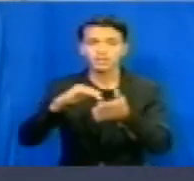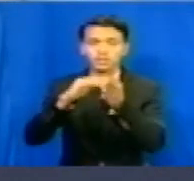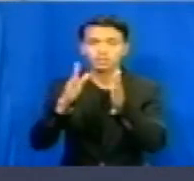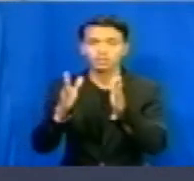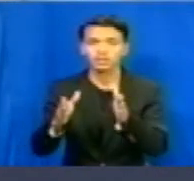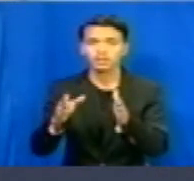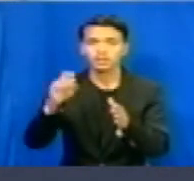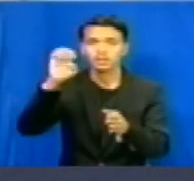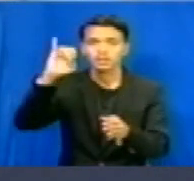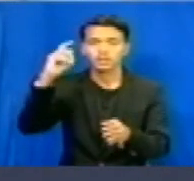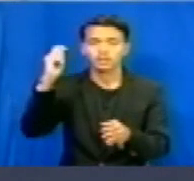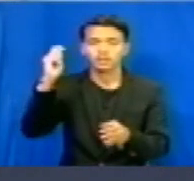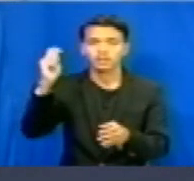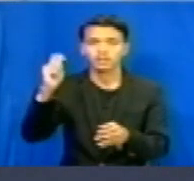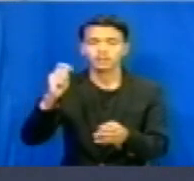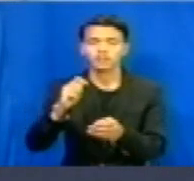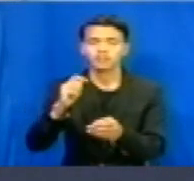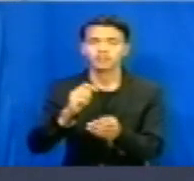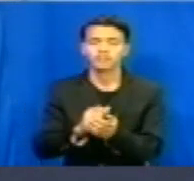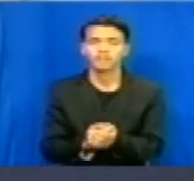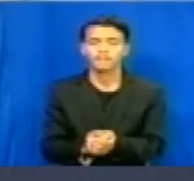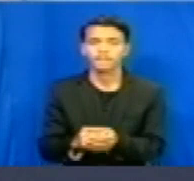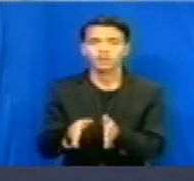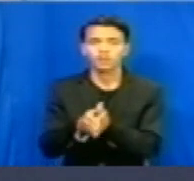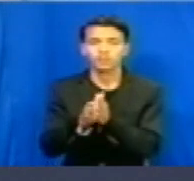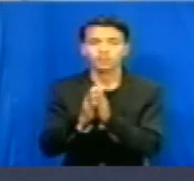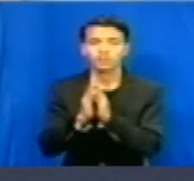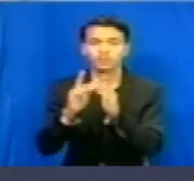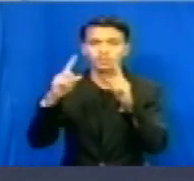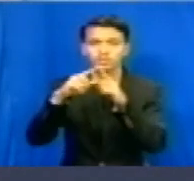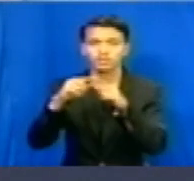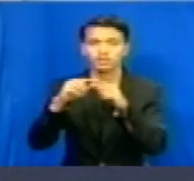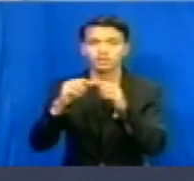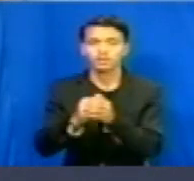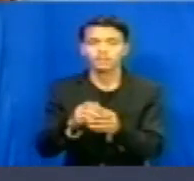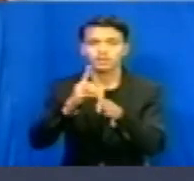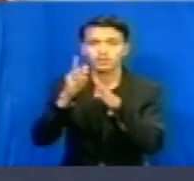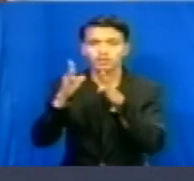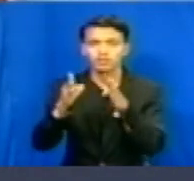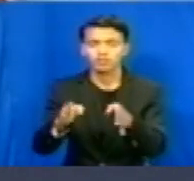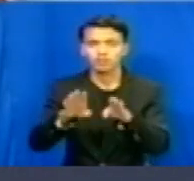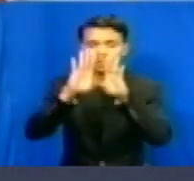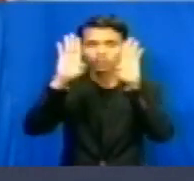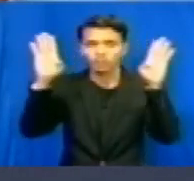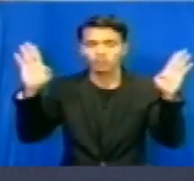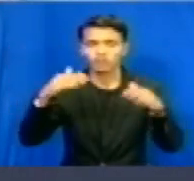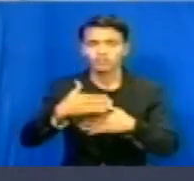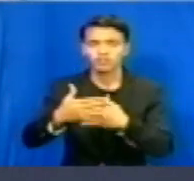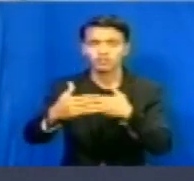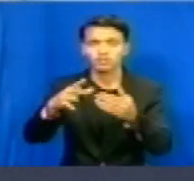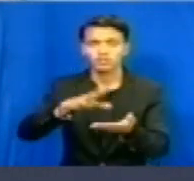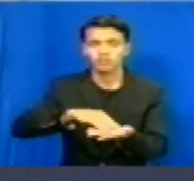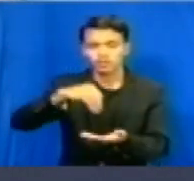Estudante do Instituto East Timor Coffee HC exige a fundação no reitor a sua reativa processo